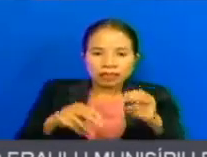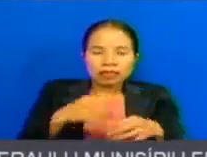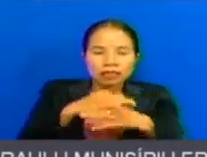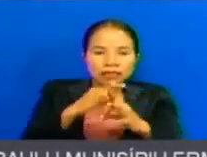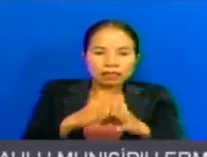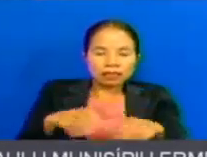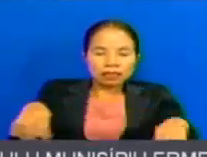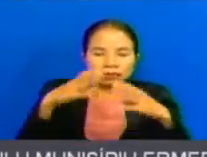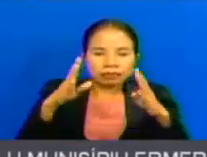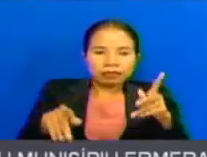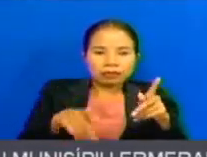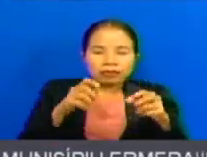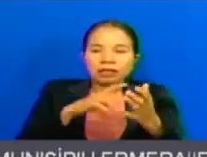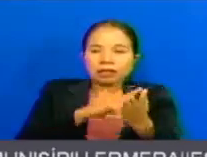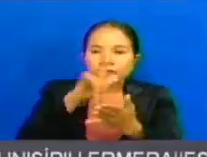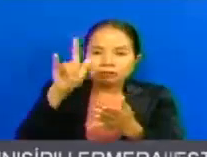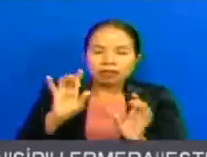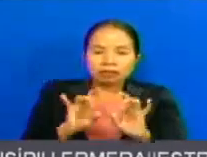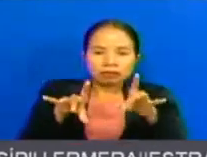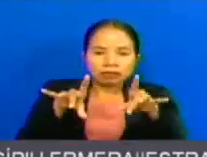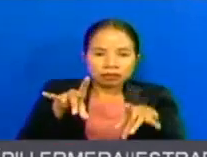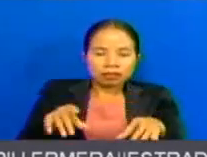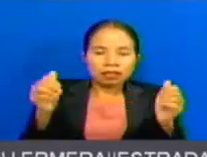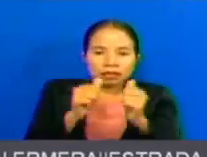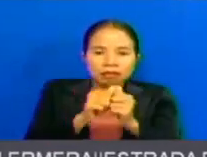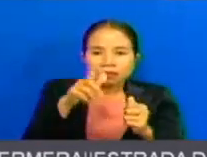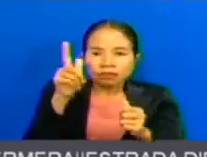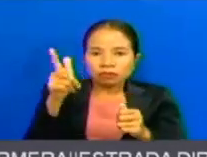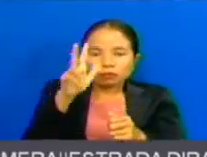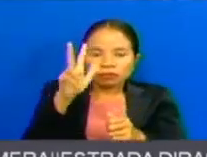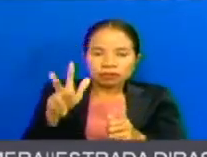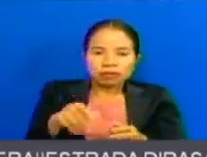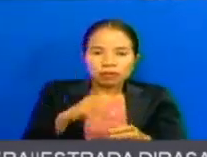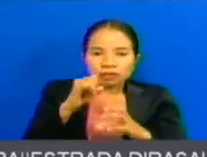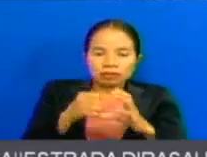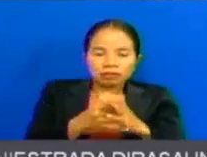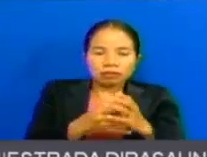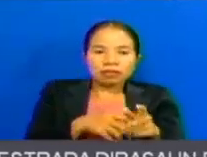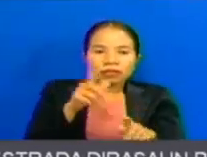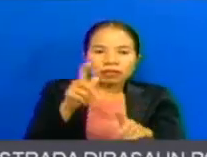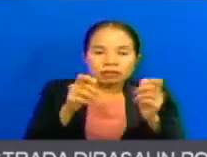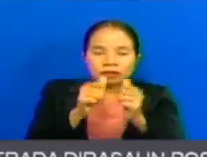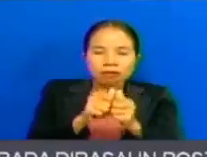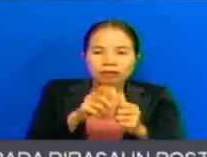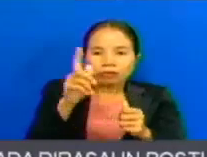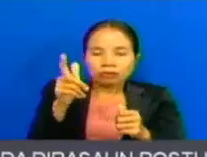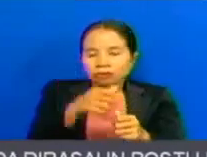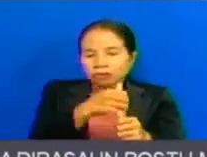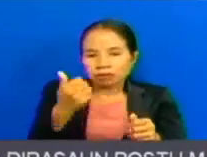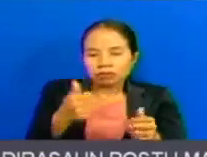Trabalhador Timor Oang nebe atu halo viagem ba Australia. Hamutu kruanul resintolo. Inclui passageiros ruanul selo. Tu ir